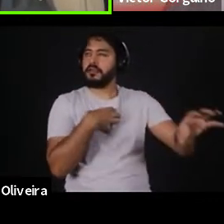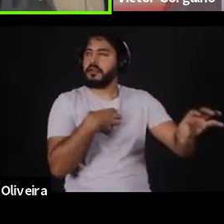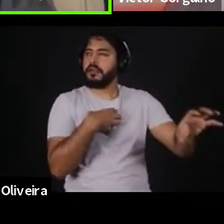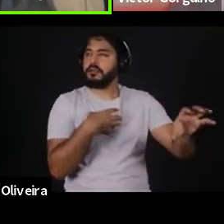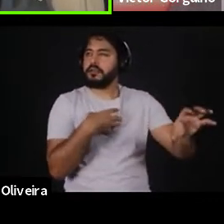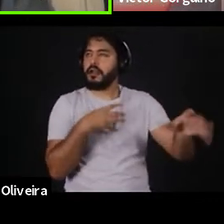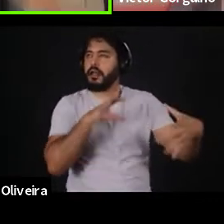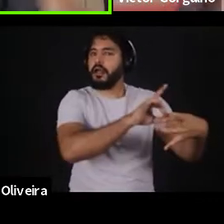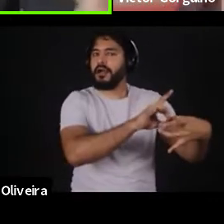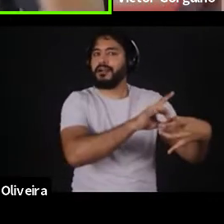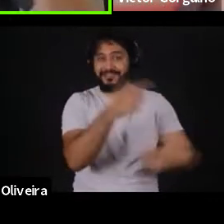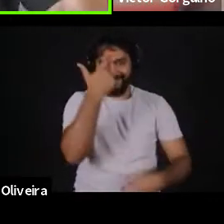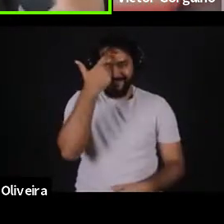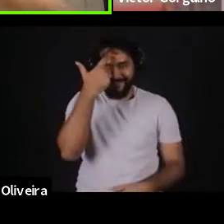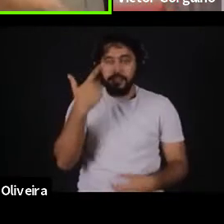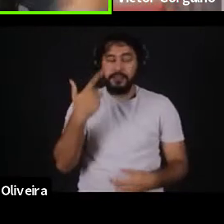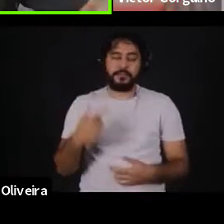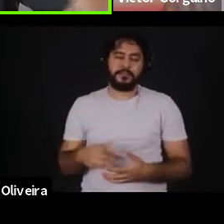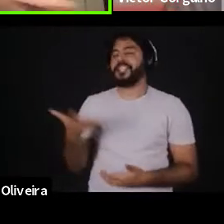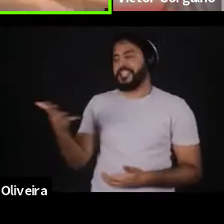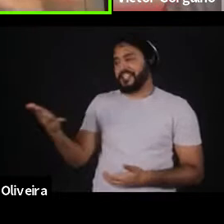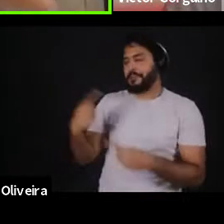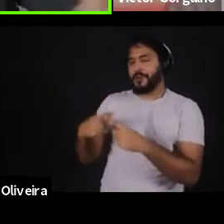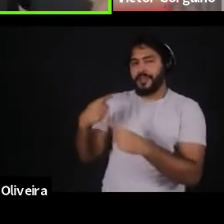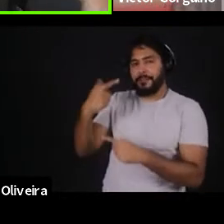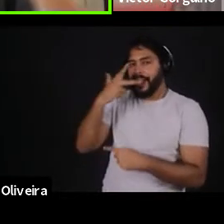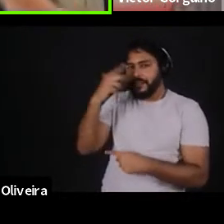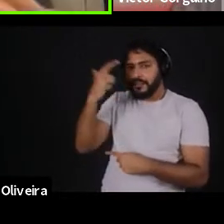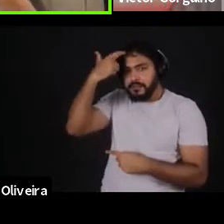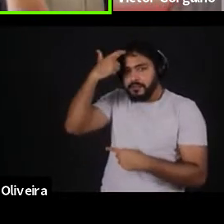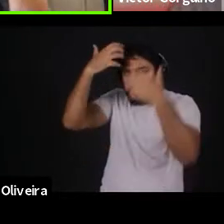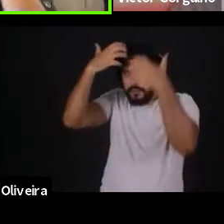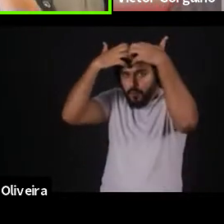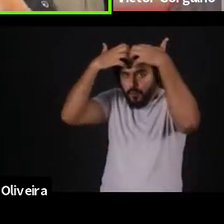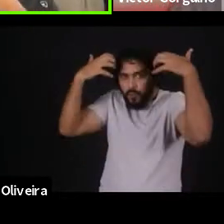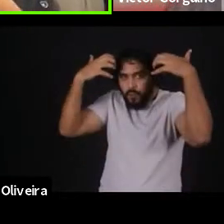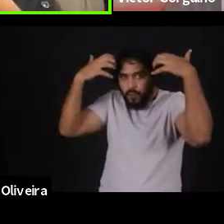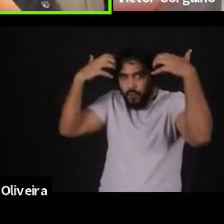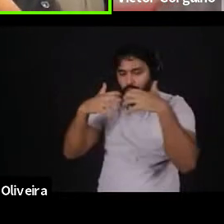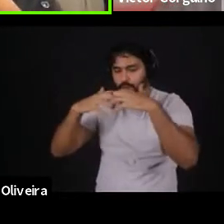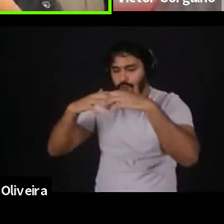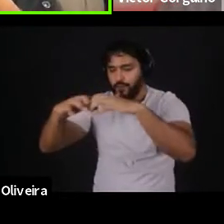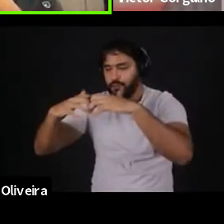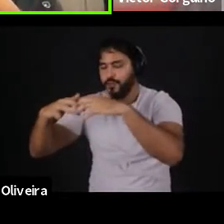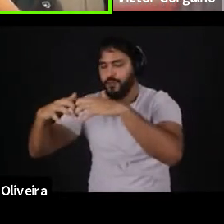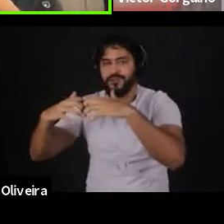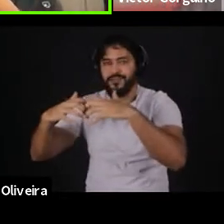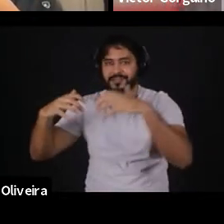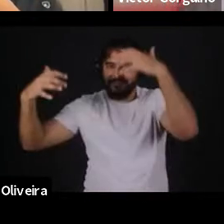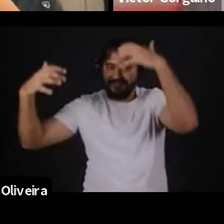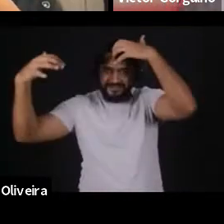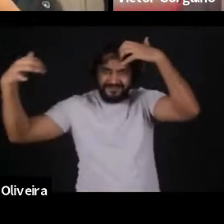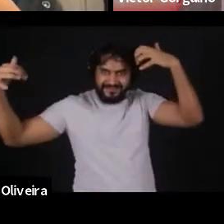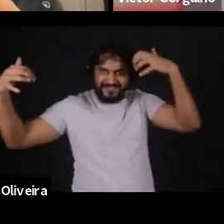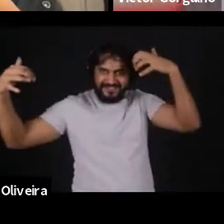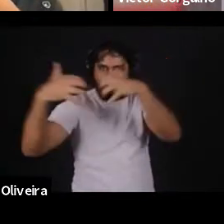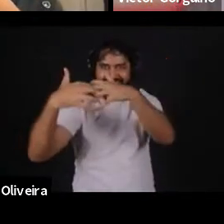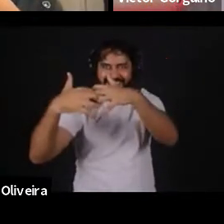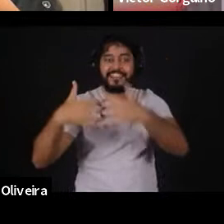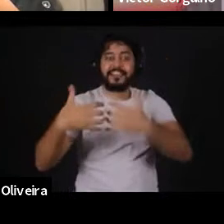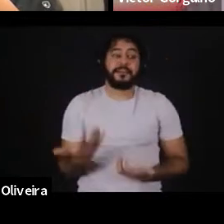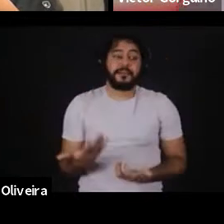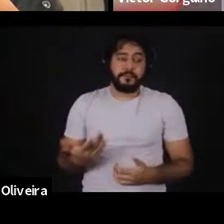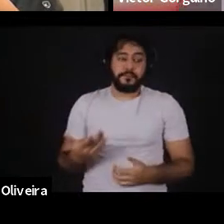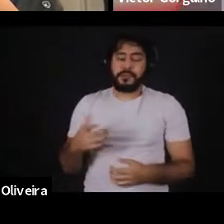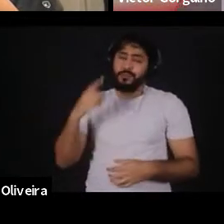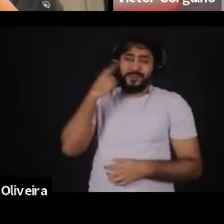vocês está fora de vocês e entre vocês. Isso é uma coisa telepática, Não telecinética. sei o que acontece, assim, porque